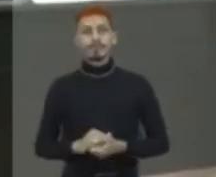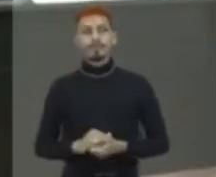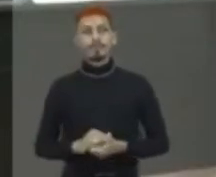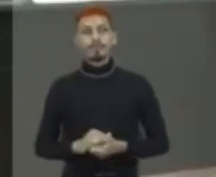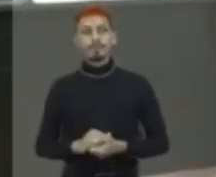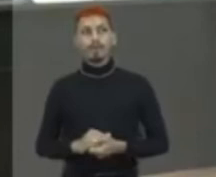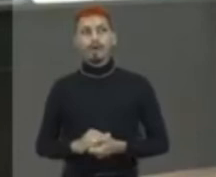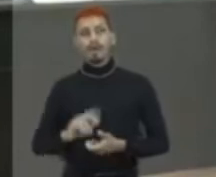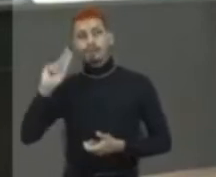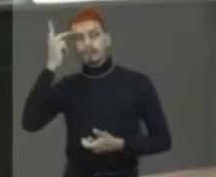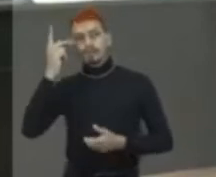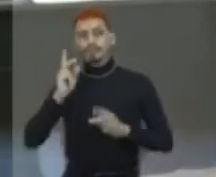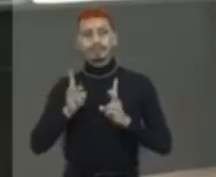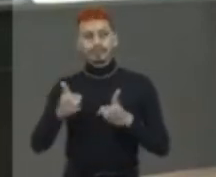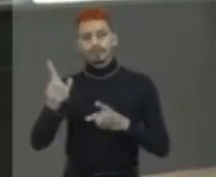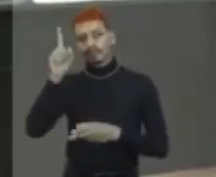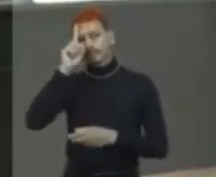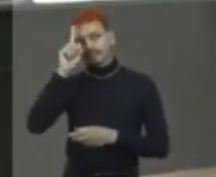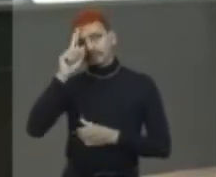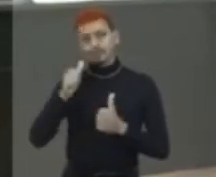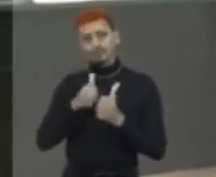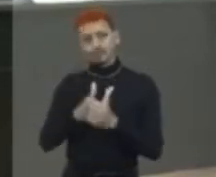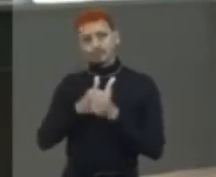Pessoa com quem a gente lida quase todos os dias.